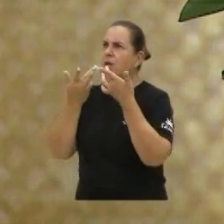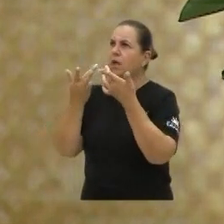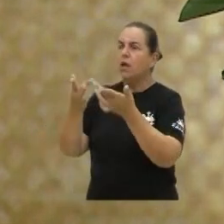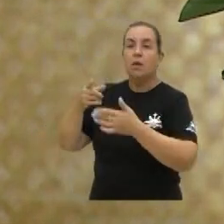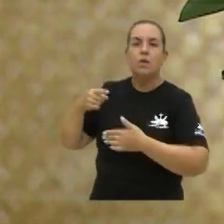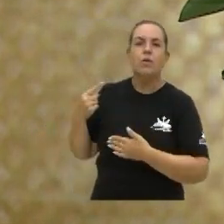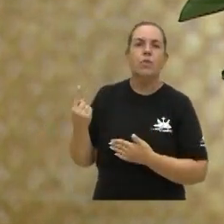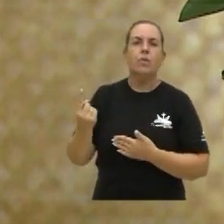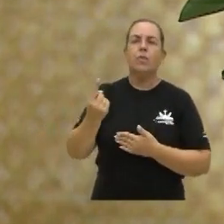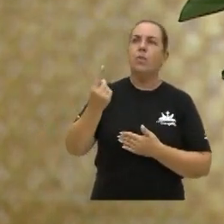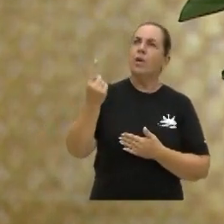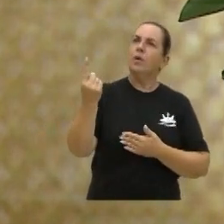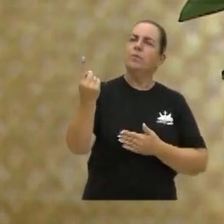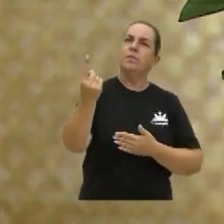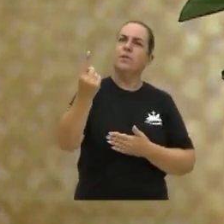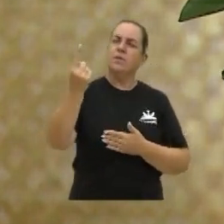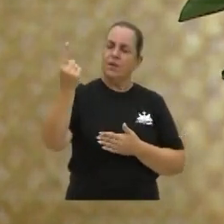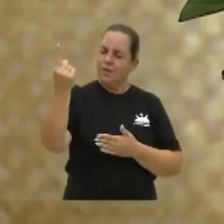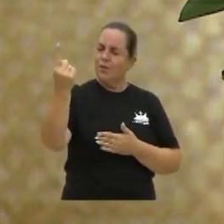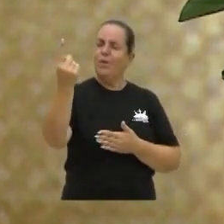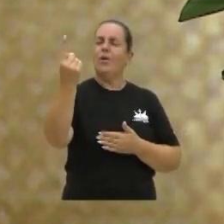Eterna é a sua